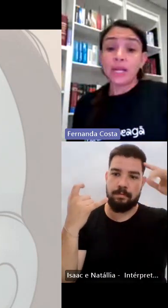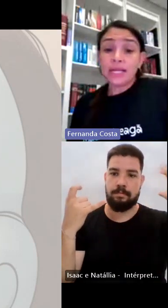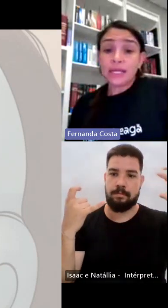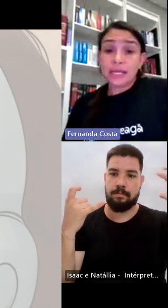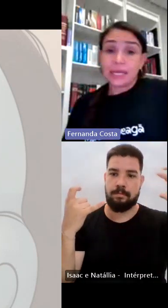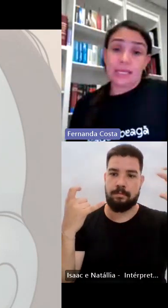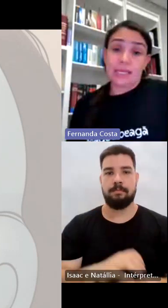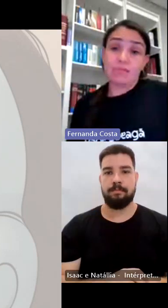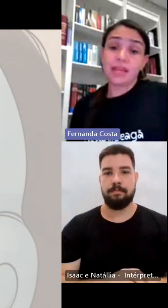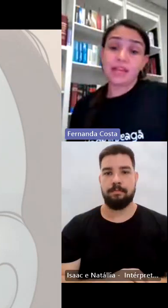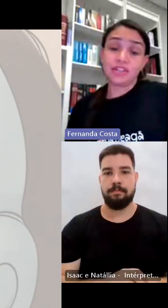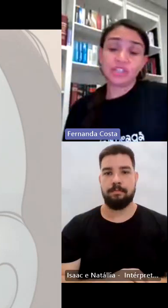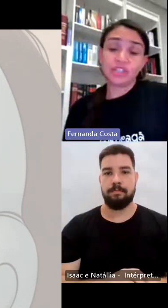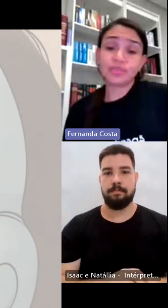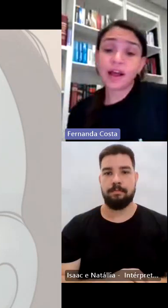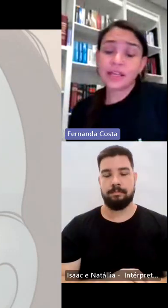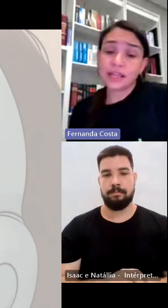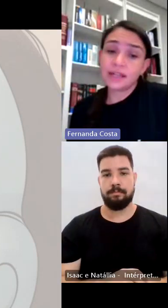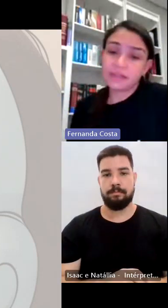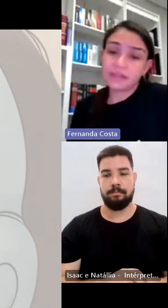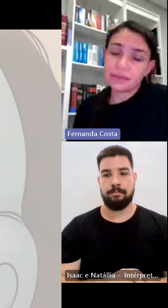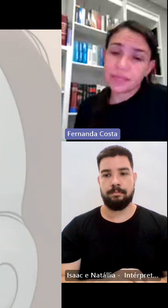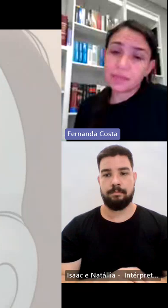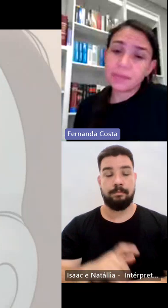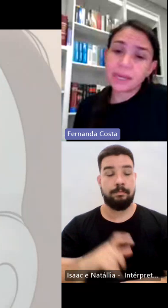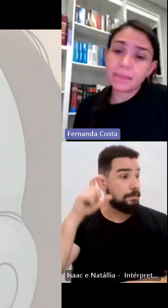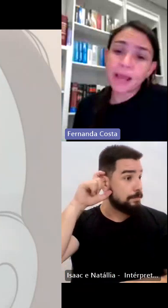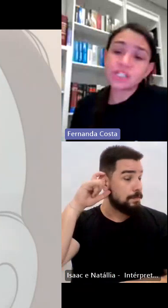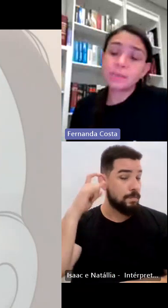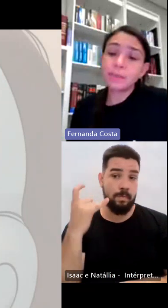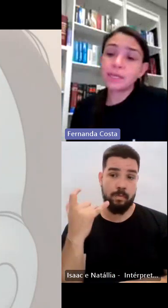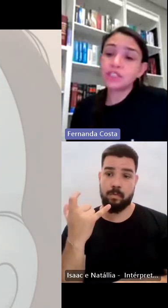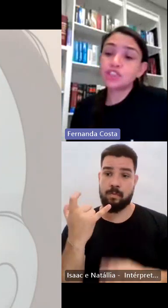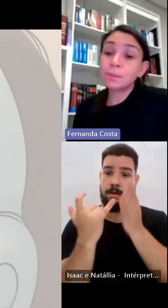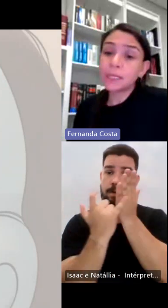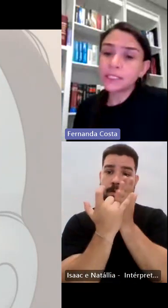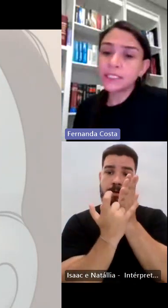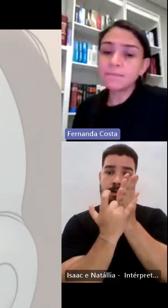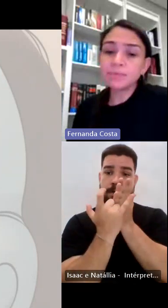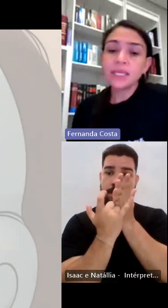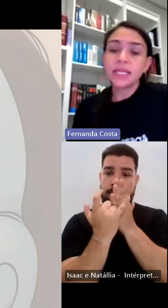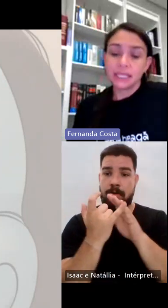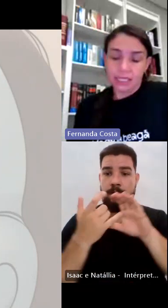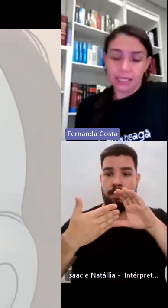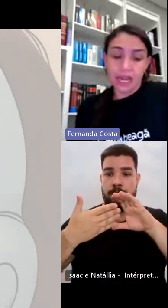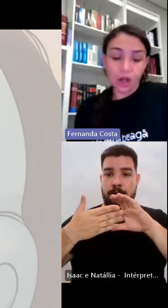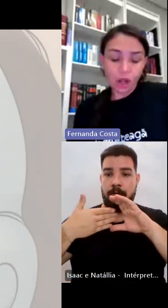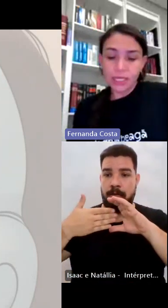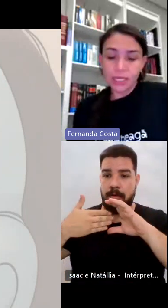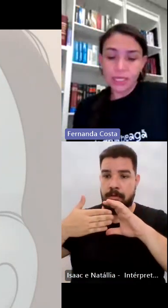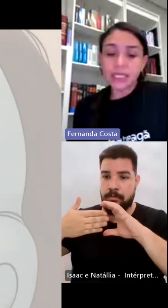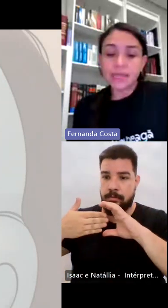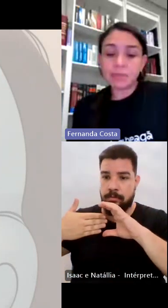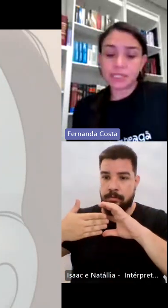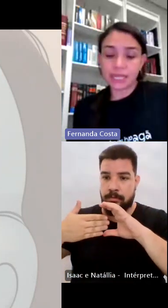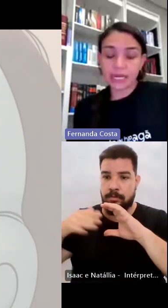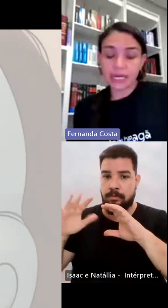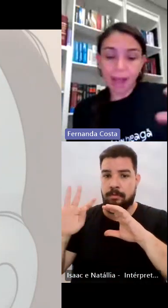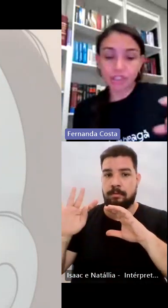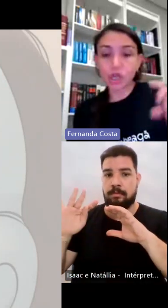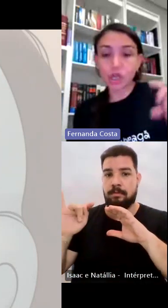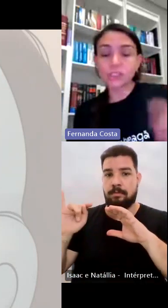A orelha média, a gente fala que ela tem, na primeira parte, essa membrana timpânica, que está logo ali,